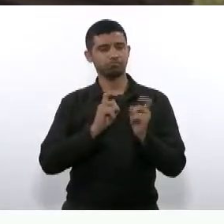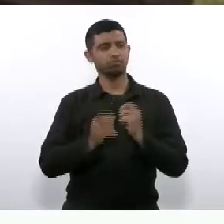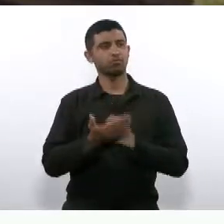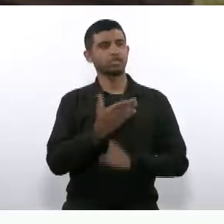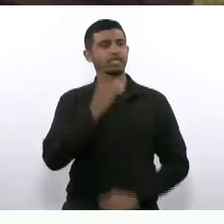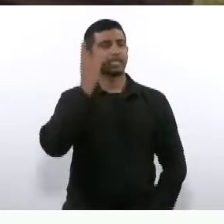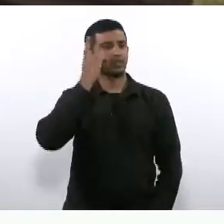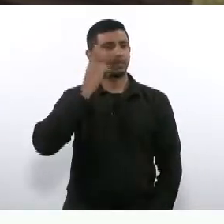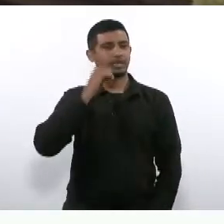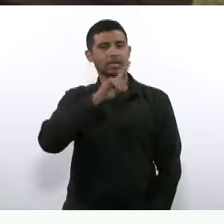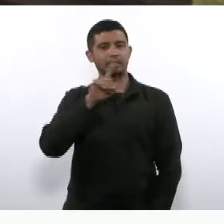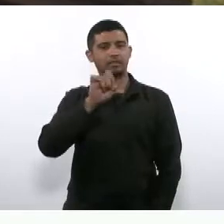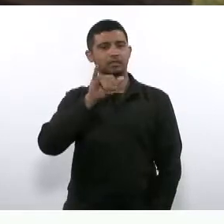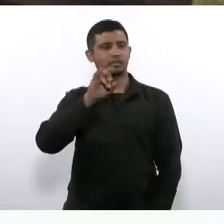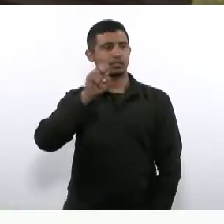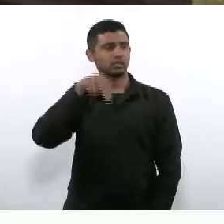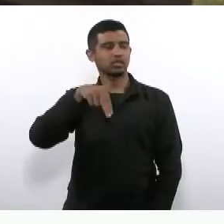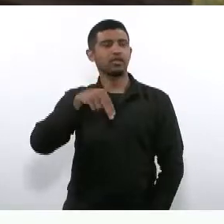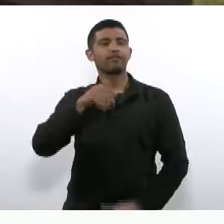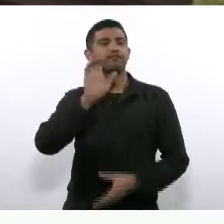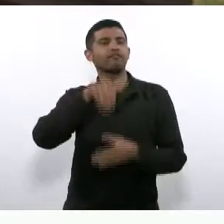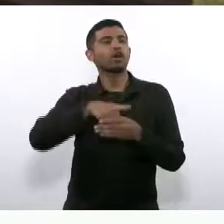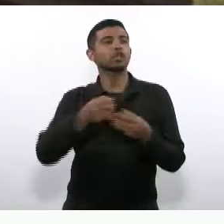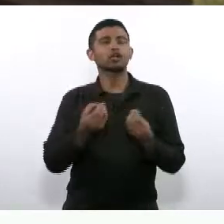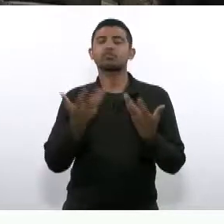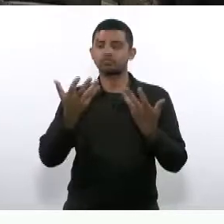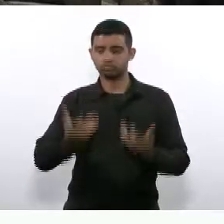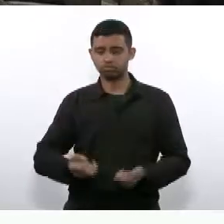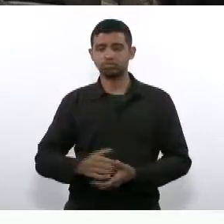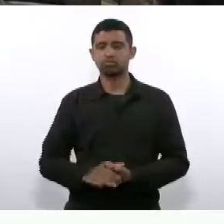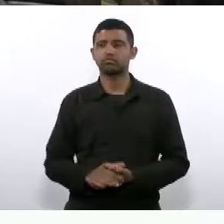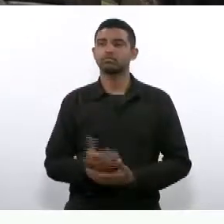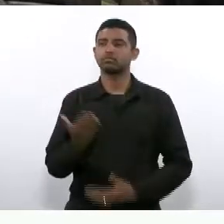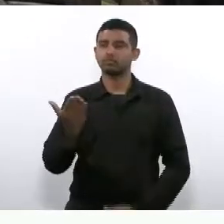a deputada Zeidan? Favorável.